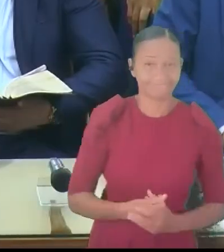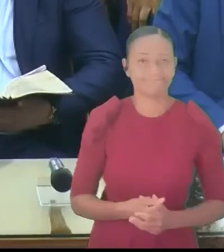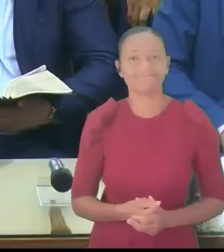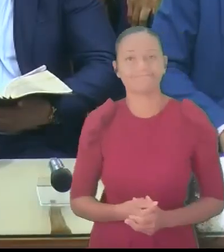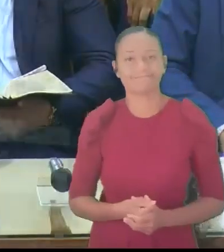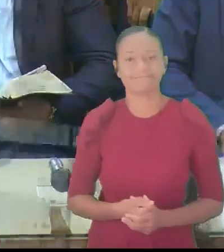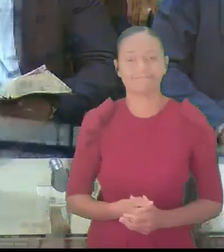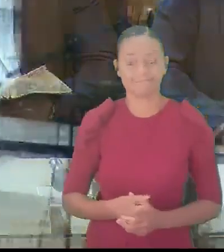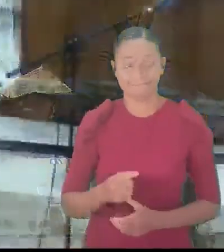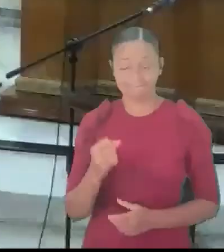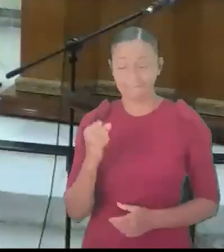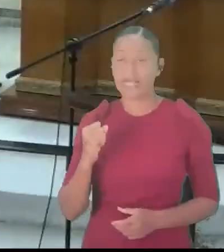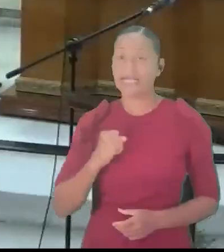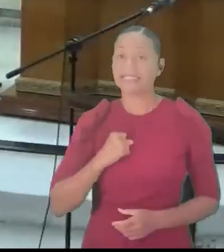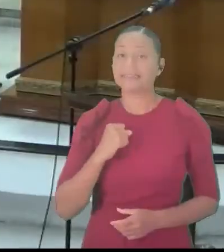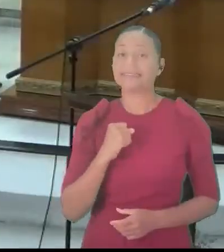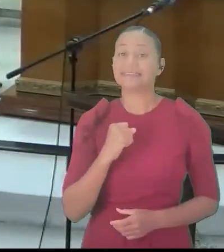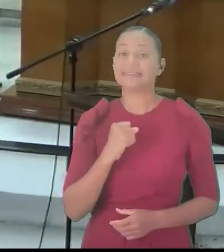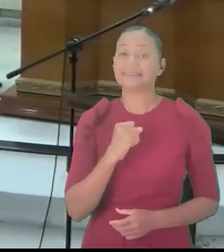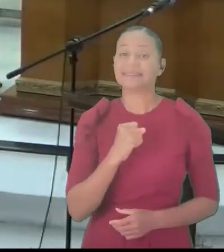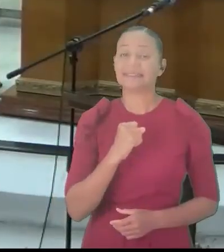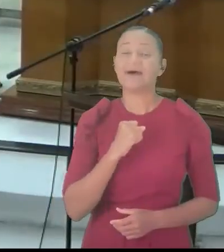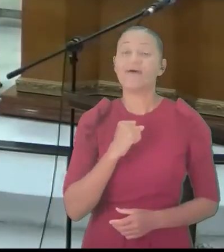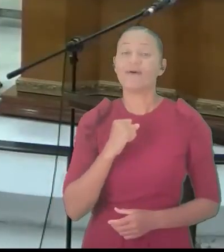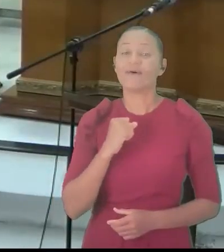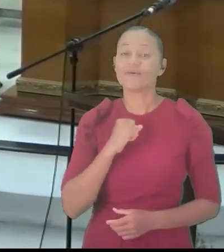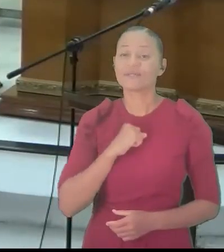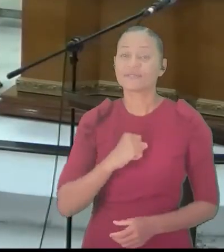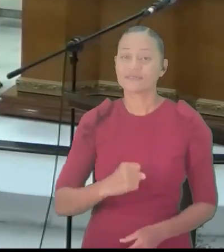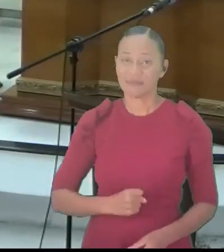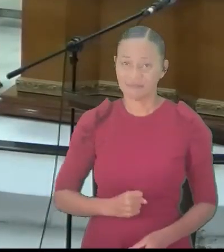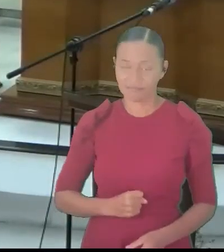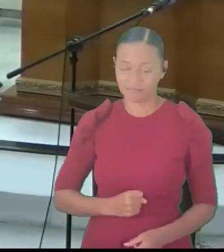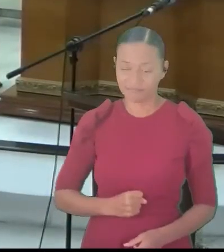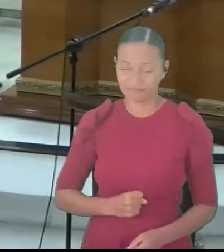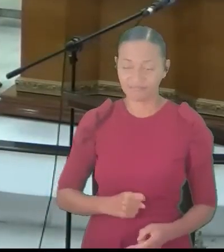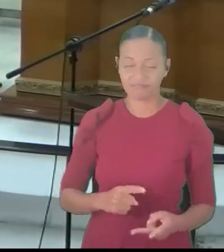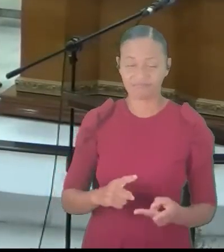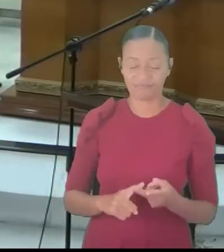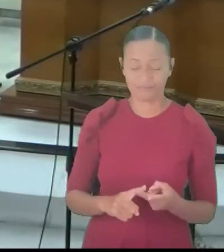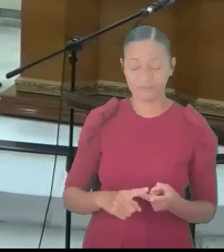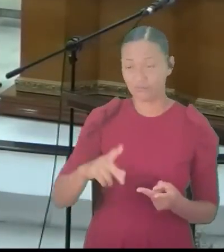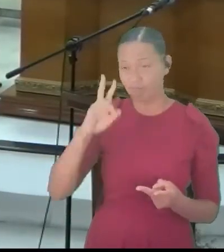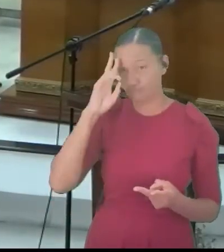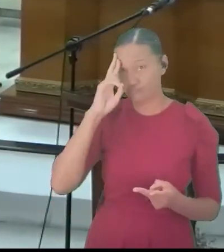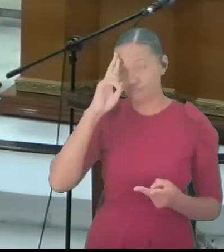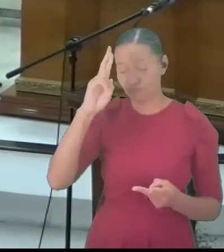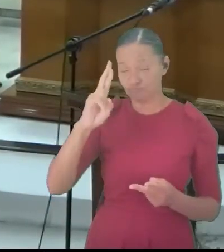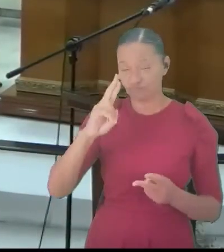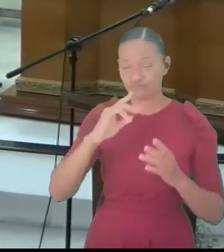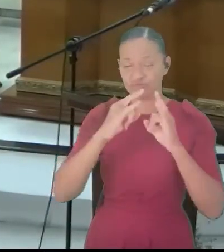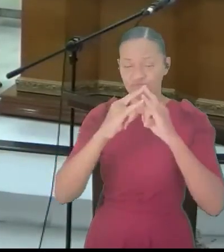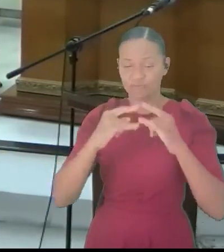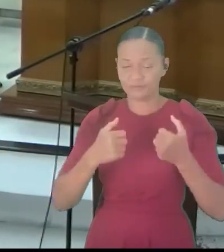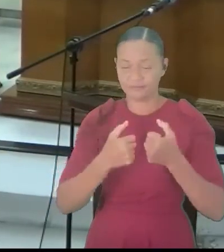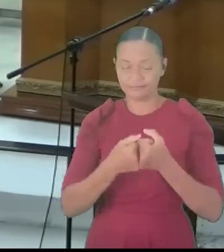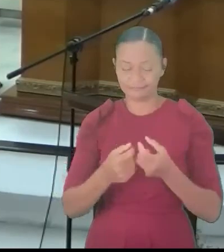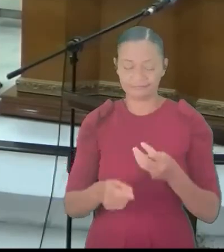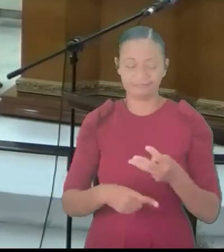Os sacerdotes. Eita, raça ruim. E o capitão do templo. E quem mais? E